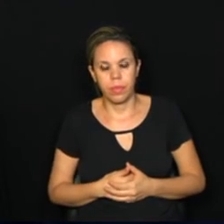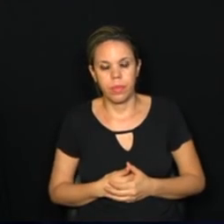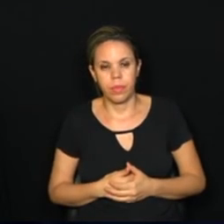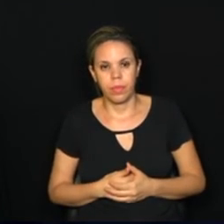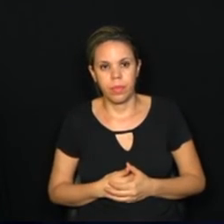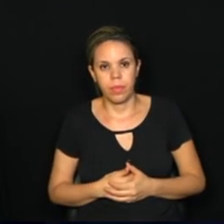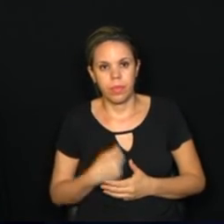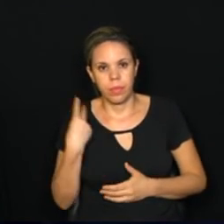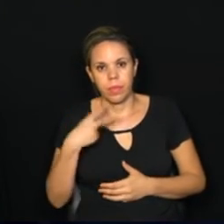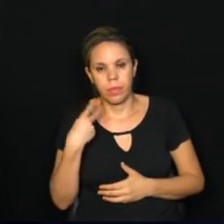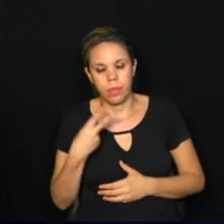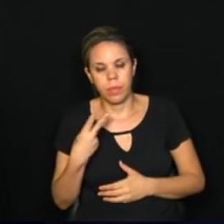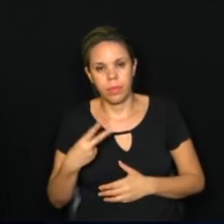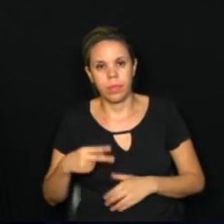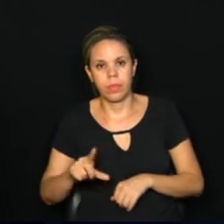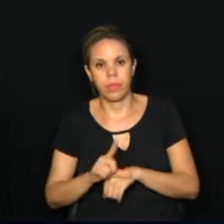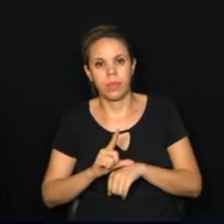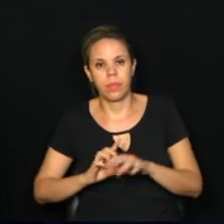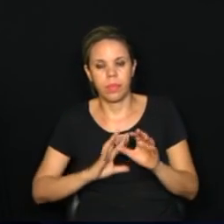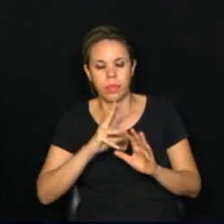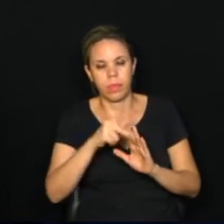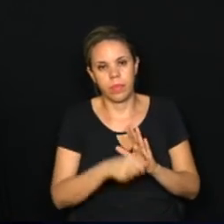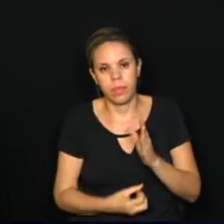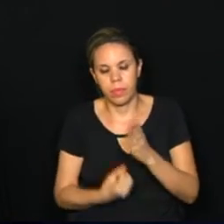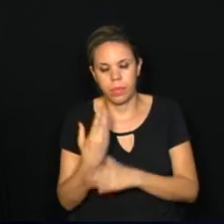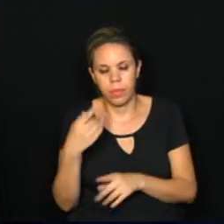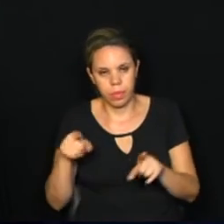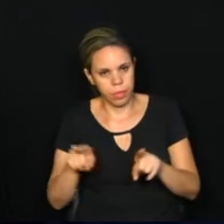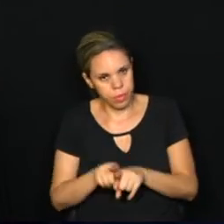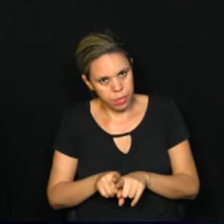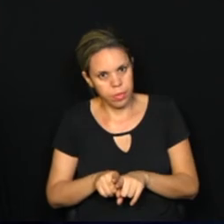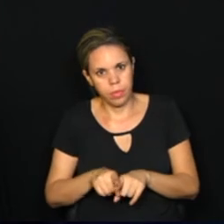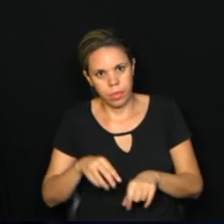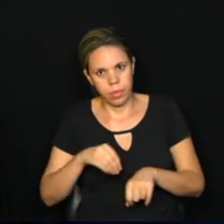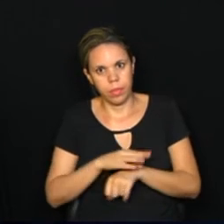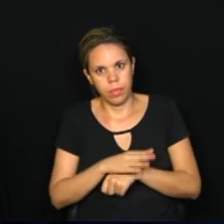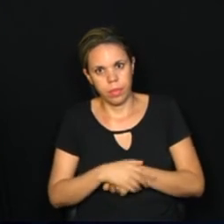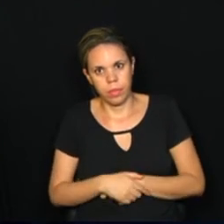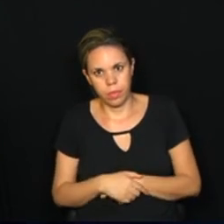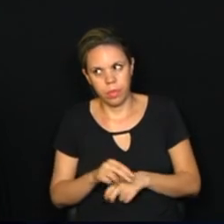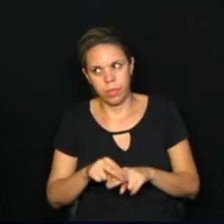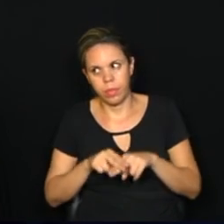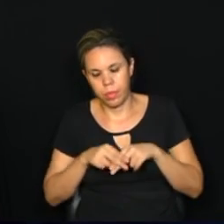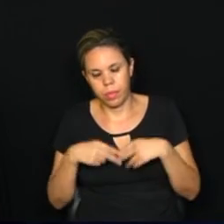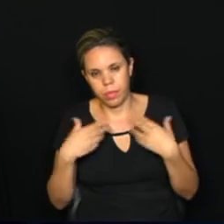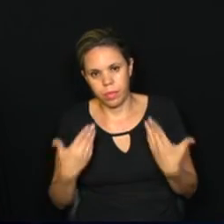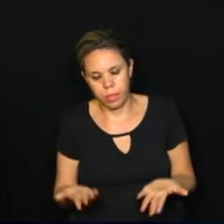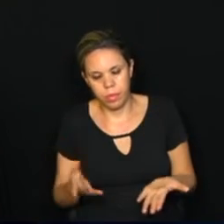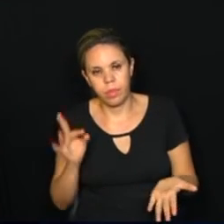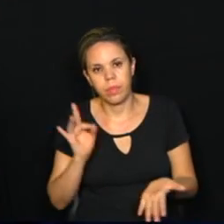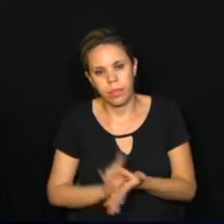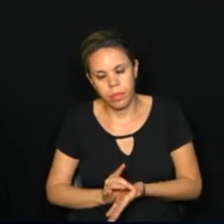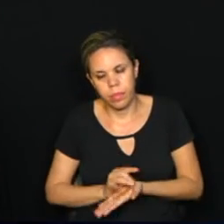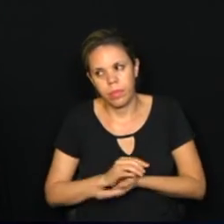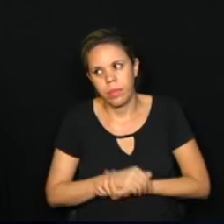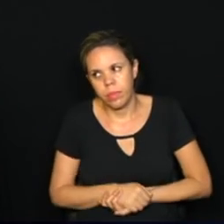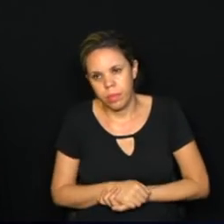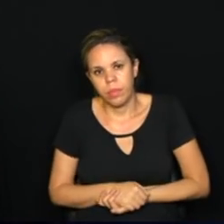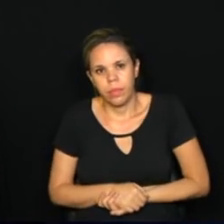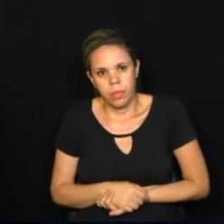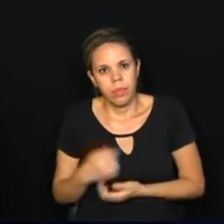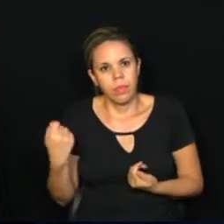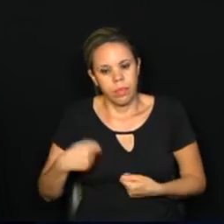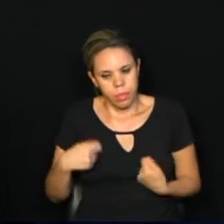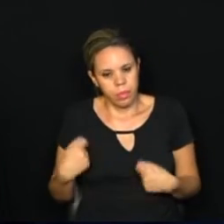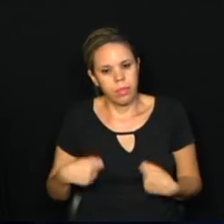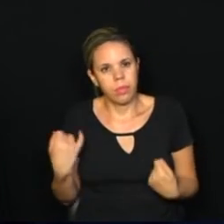essas legislações ambientais também passam um pouco por isso, né, que realmente é extremamente